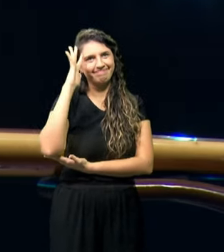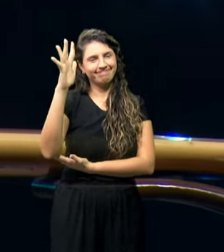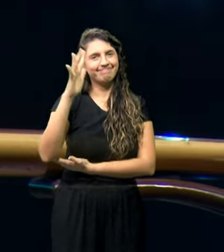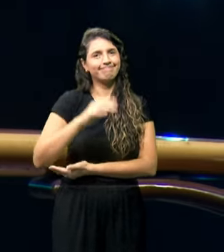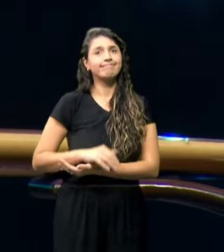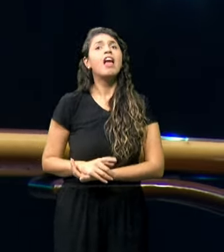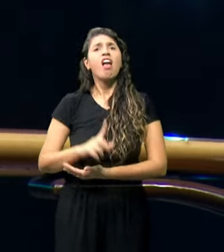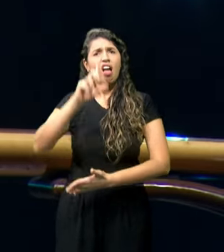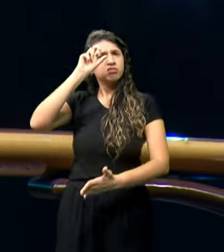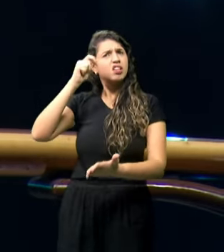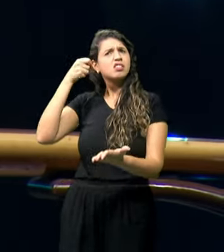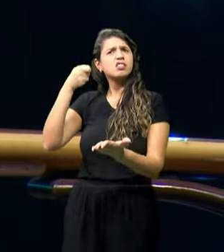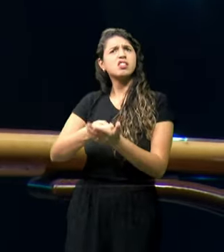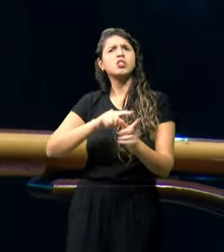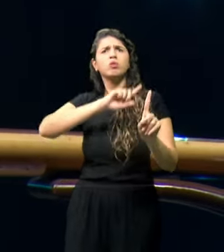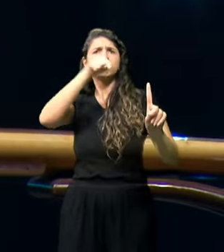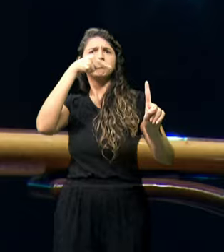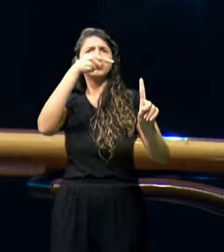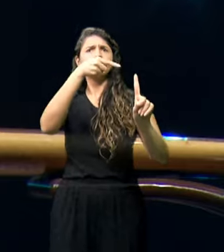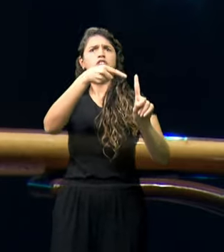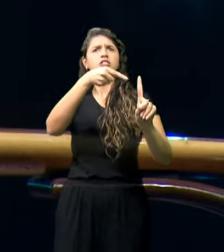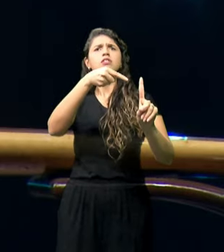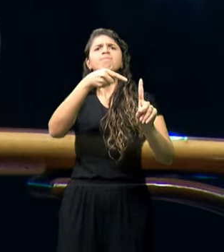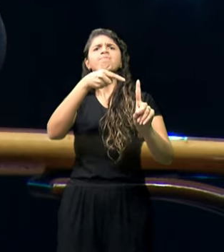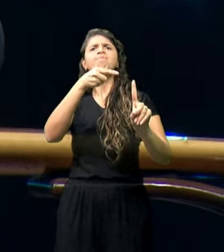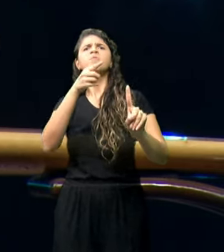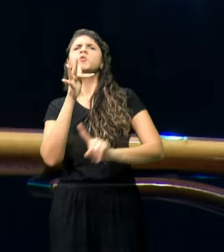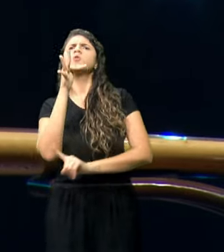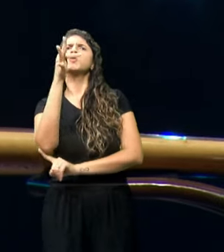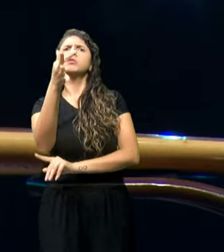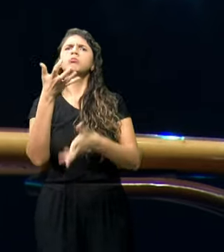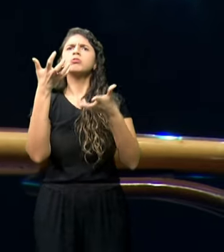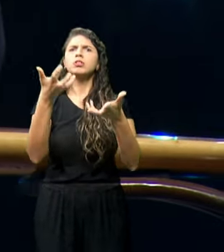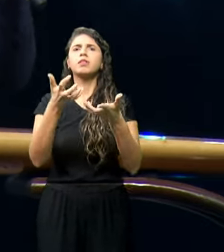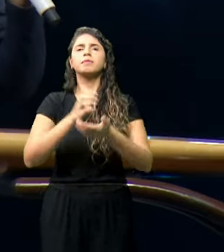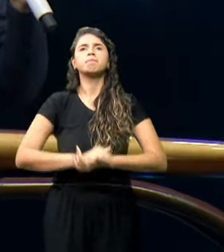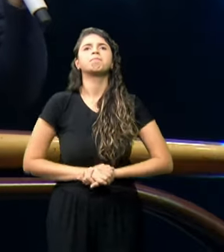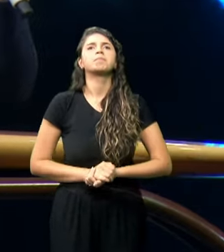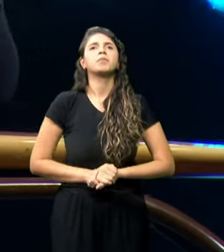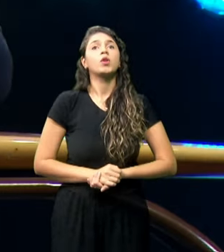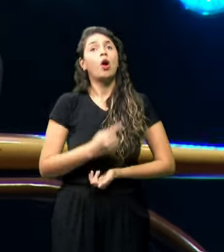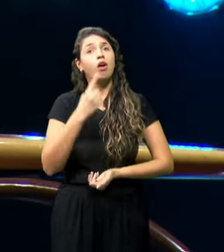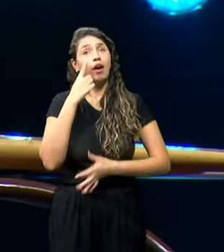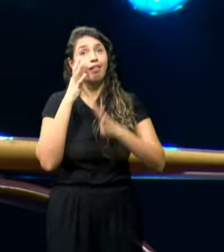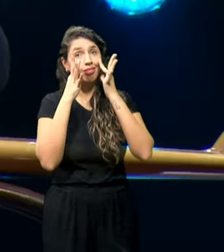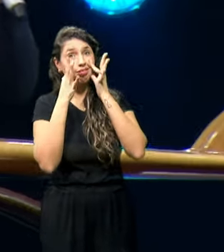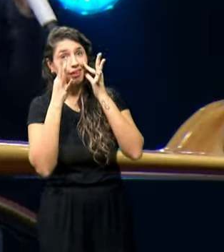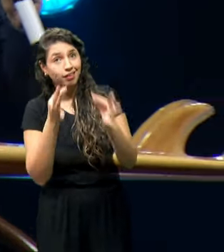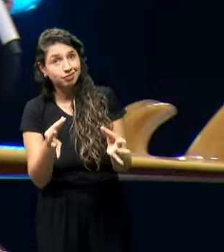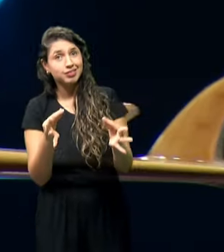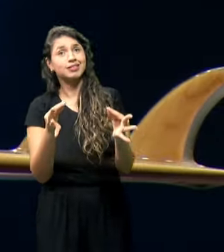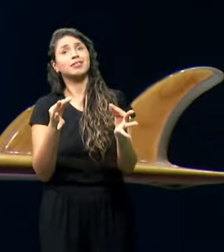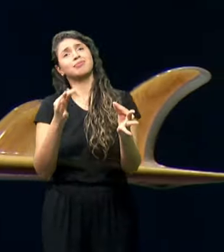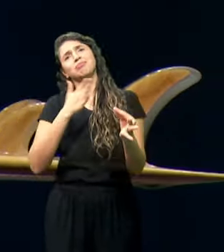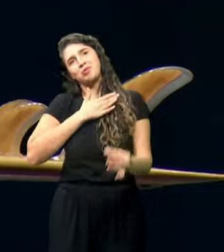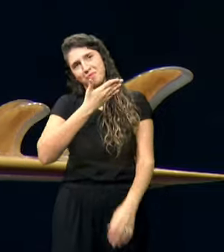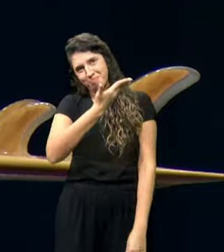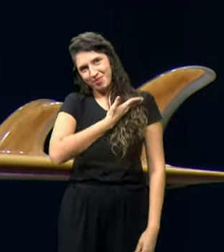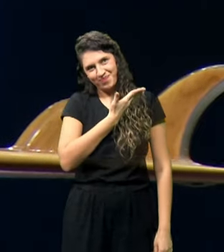Eu decido ter objetivos, ideais na vida. Preste atenção, meu querido irmão, queridíssima, querido amigo.